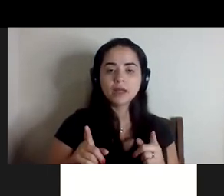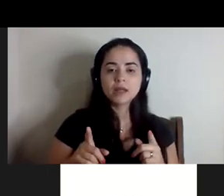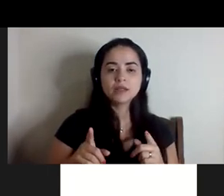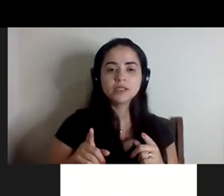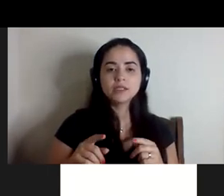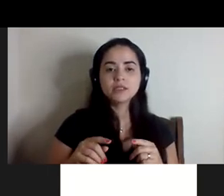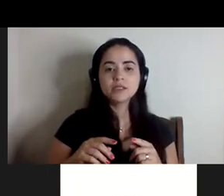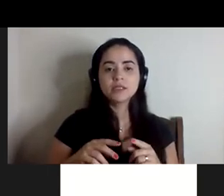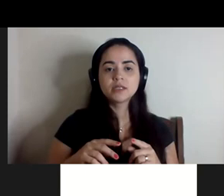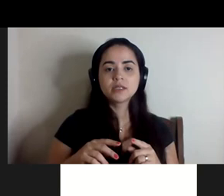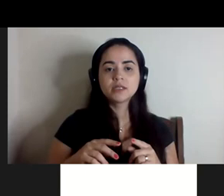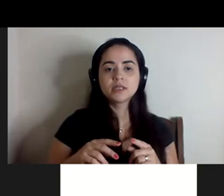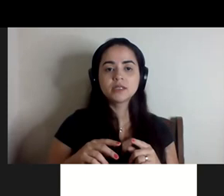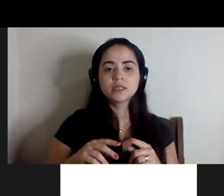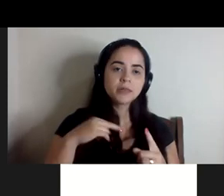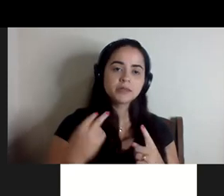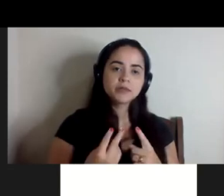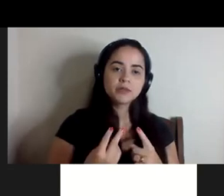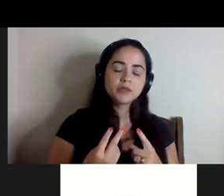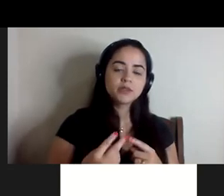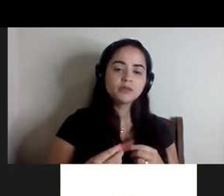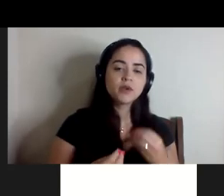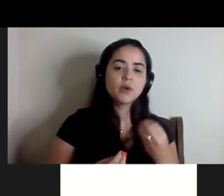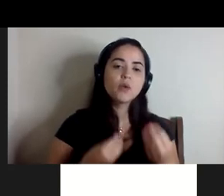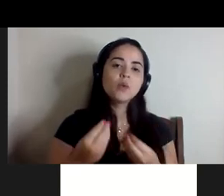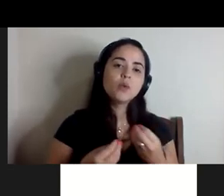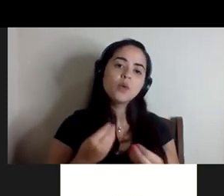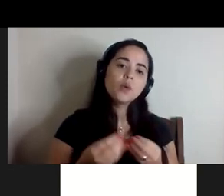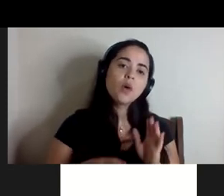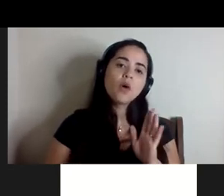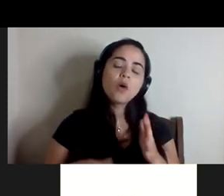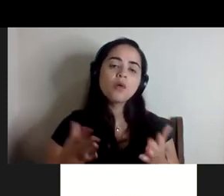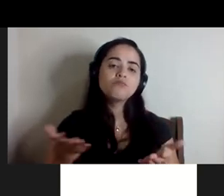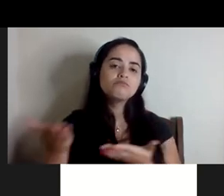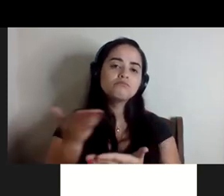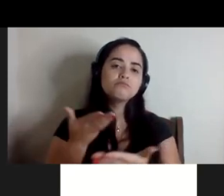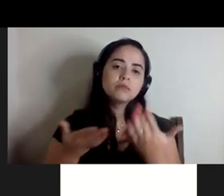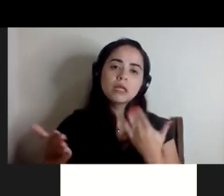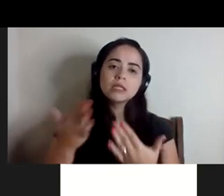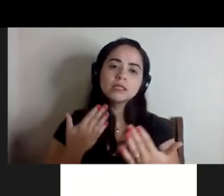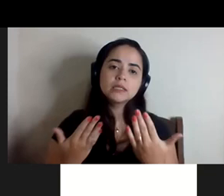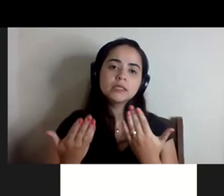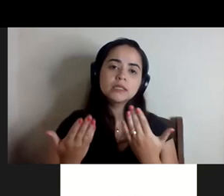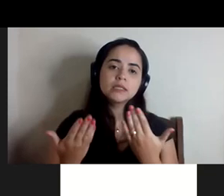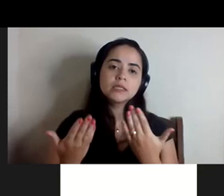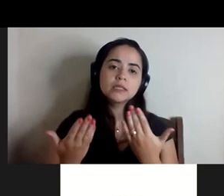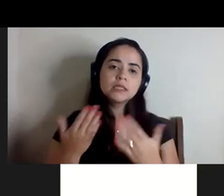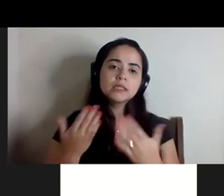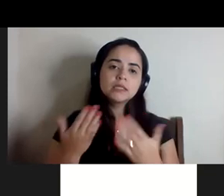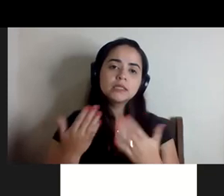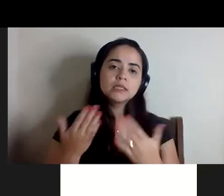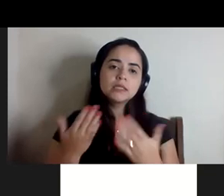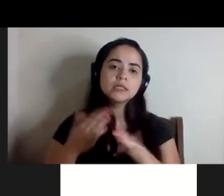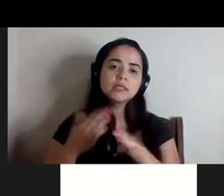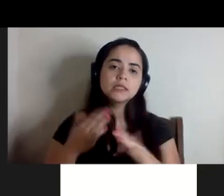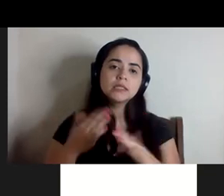apenas no sentido de refletir sobre como eu trato o outro. O trabalho de